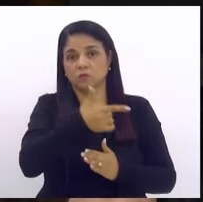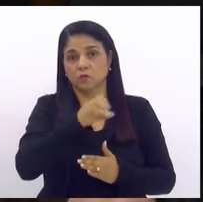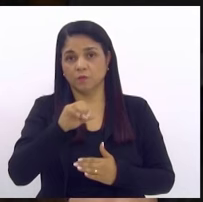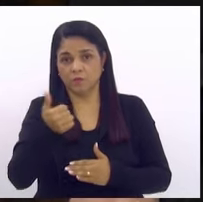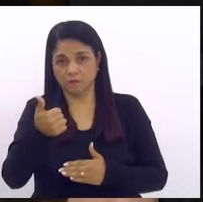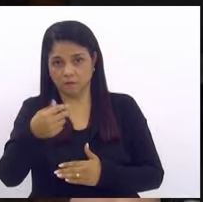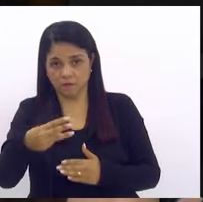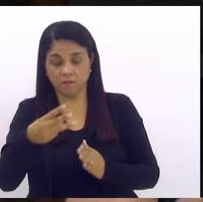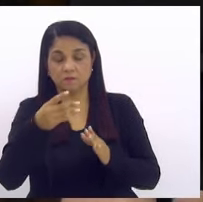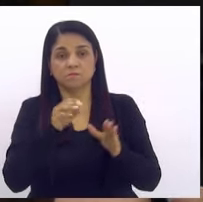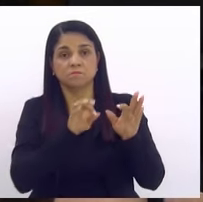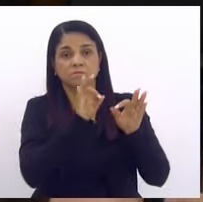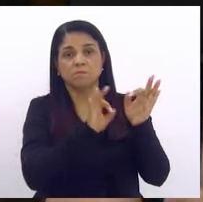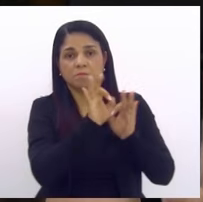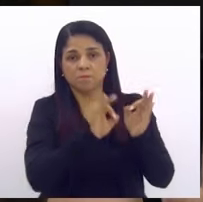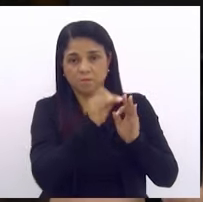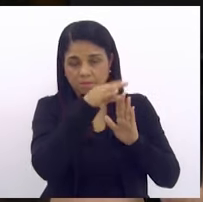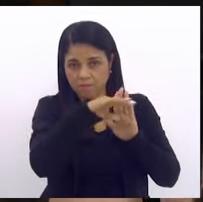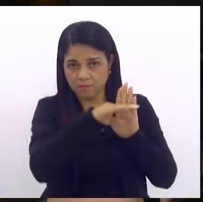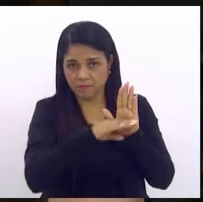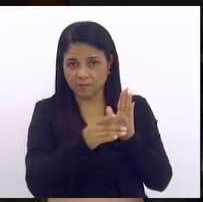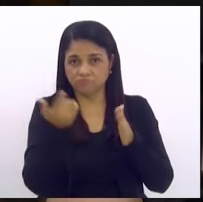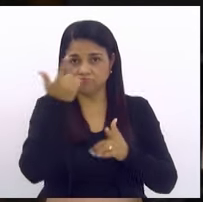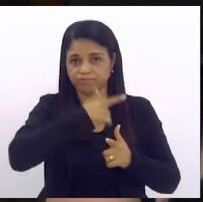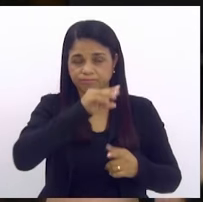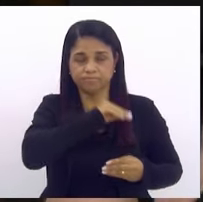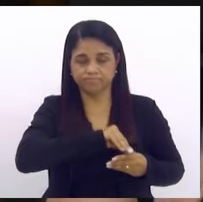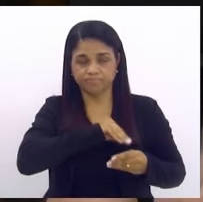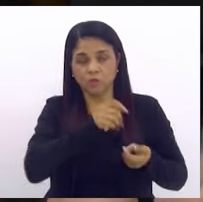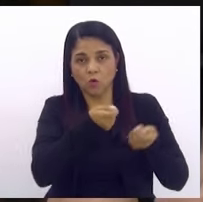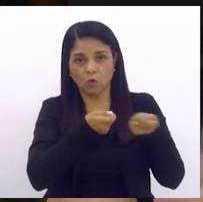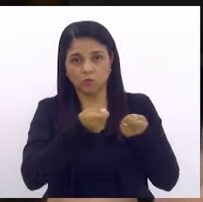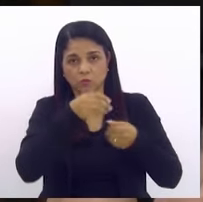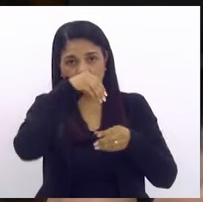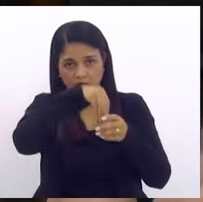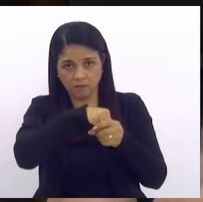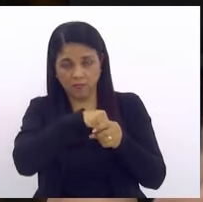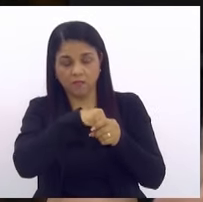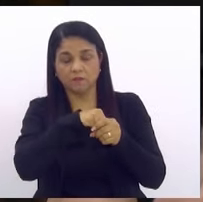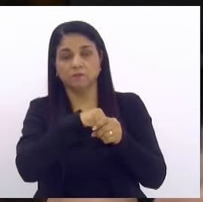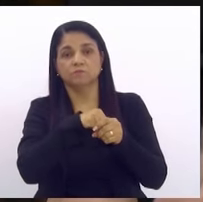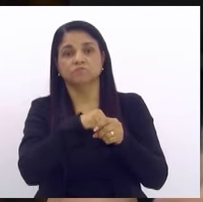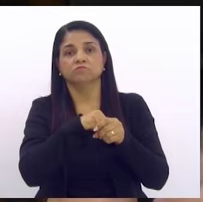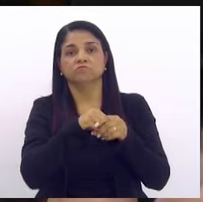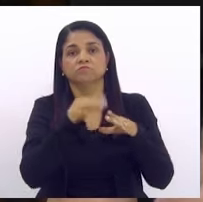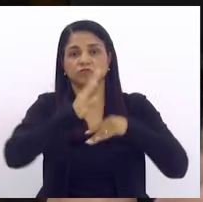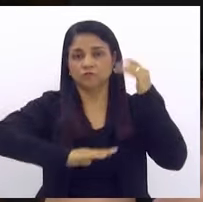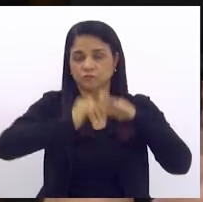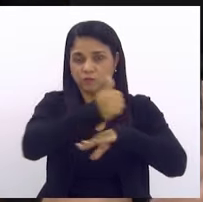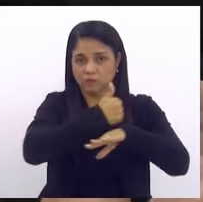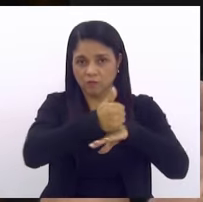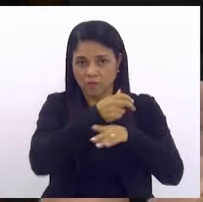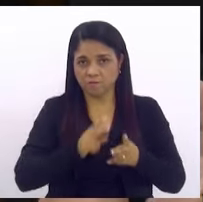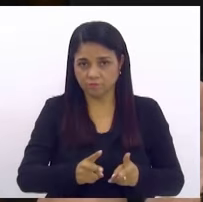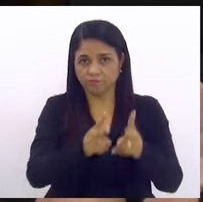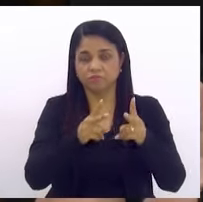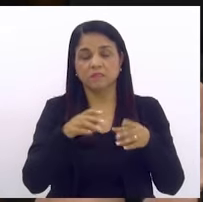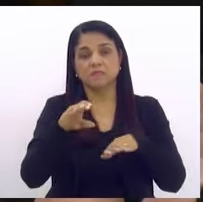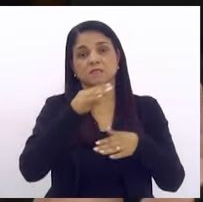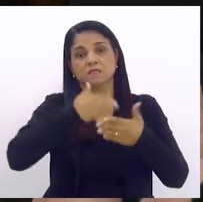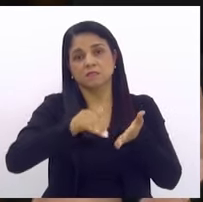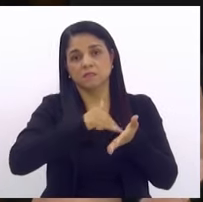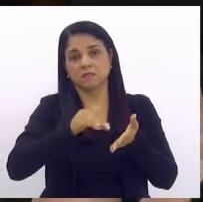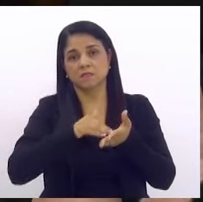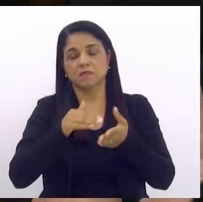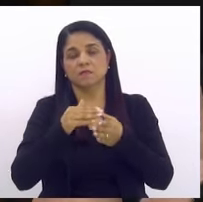o plano de cargos e vencimentos das carreiras de controle interno do quadro de pessoal permanente da Secretaria de Estado de Fazenda e da